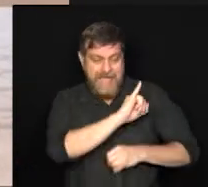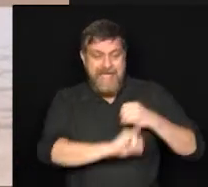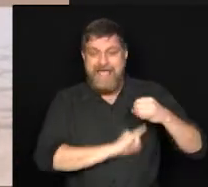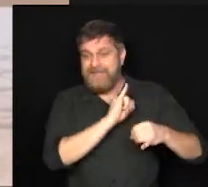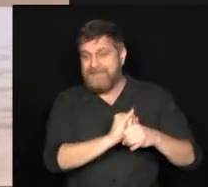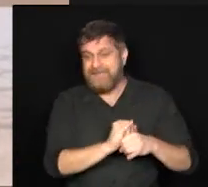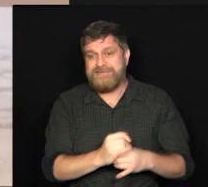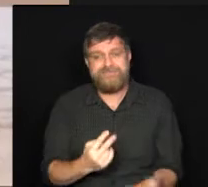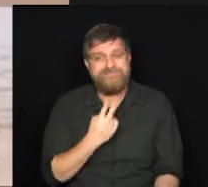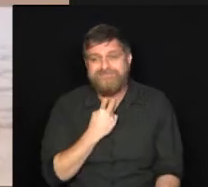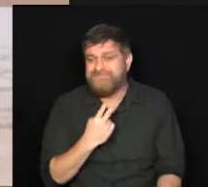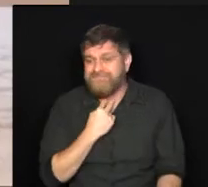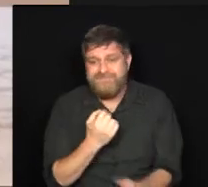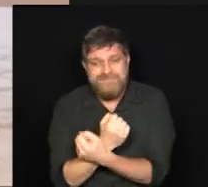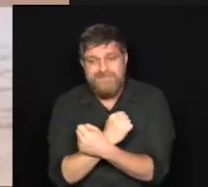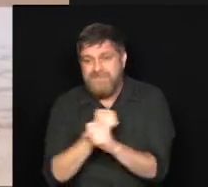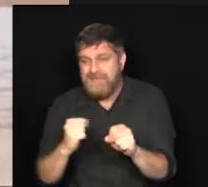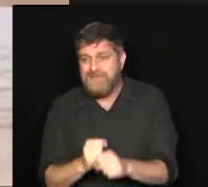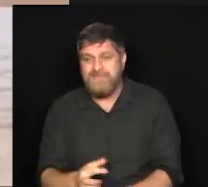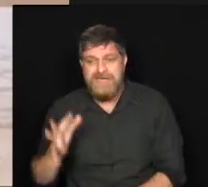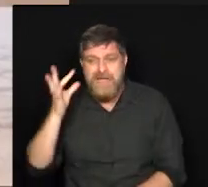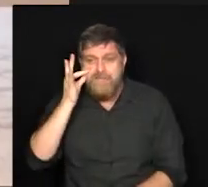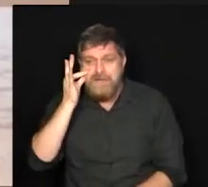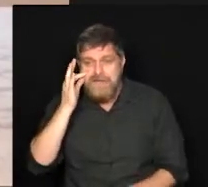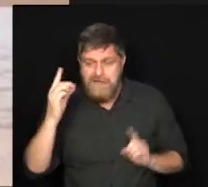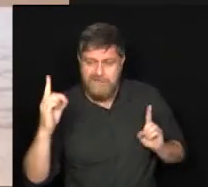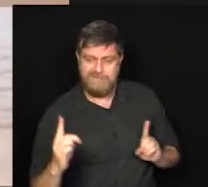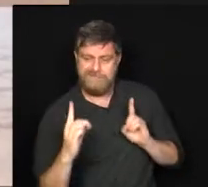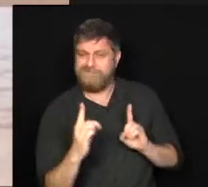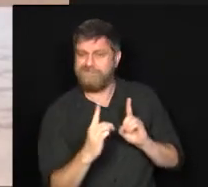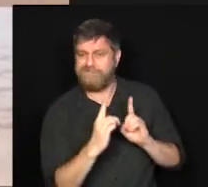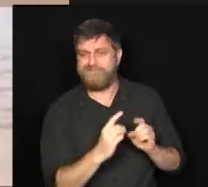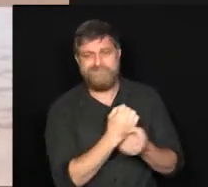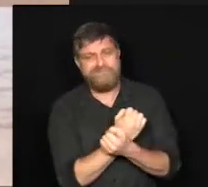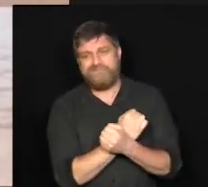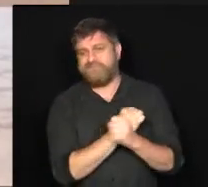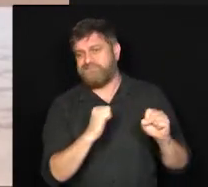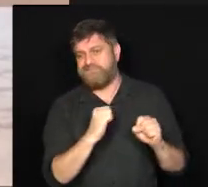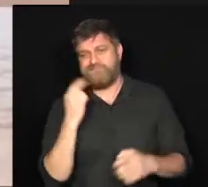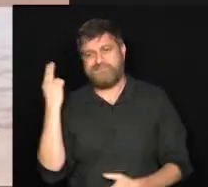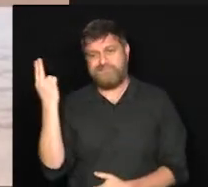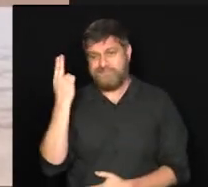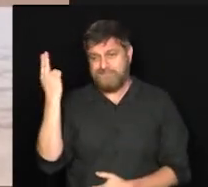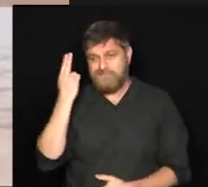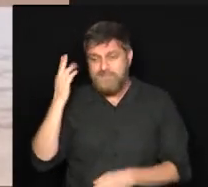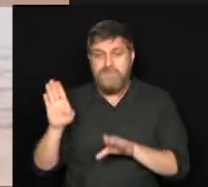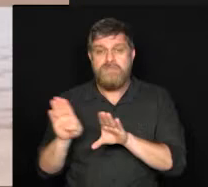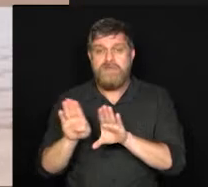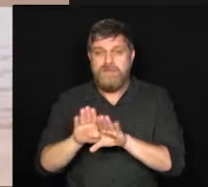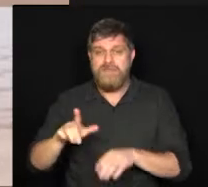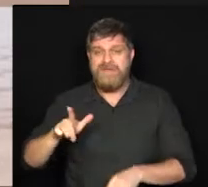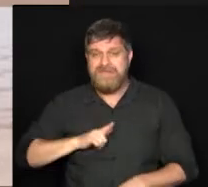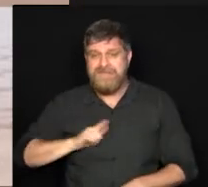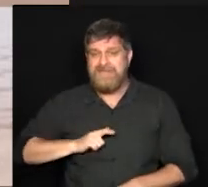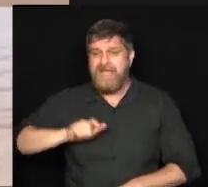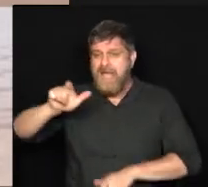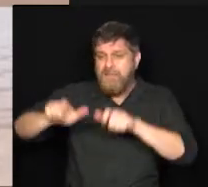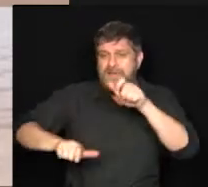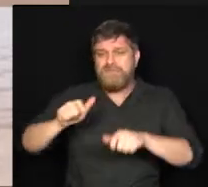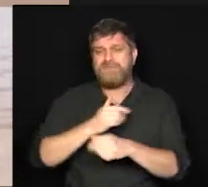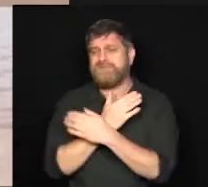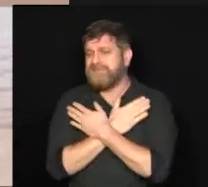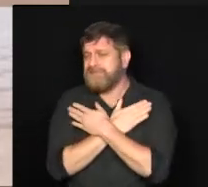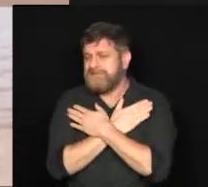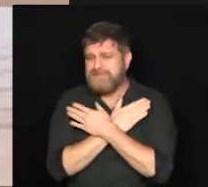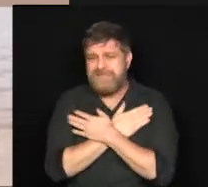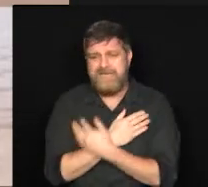também não consegue esse serviço presencial. Outra justificativa: muita gente perdeu emprego,